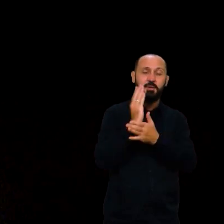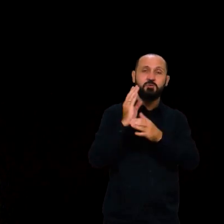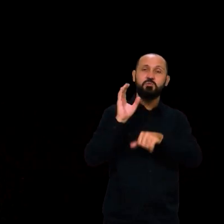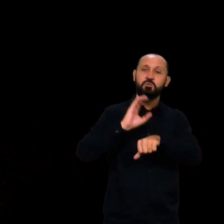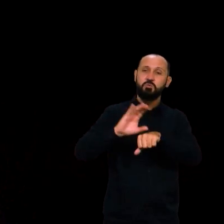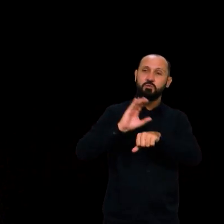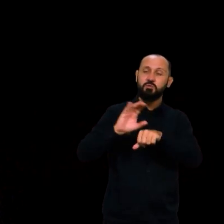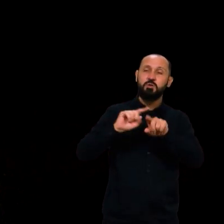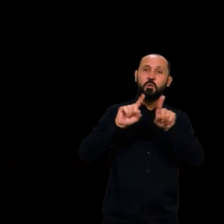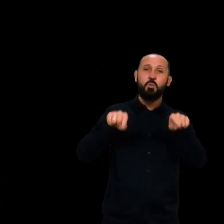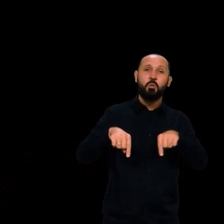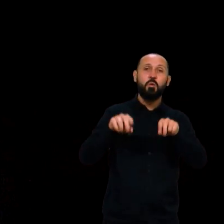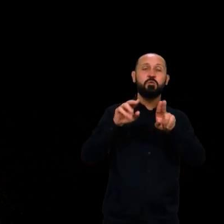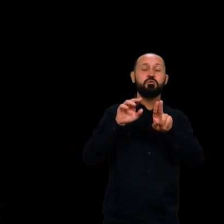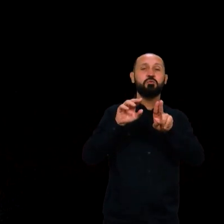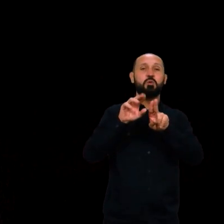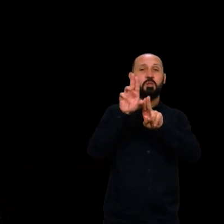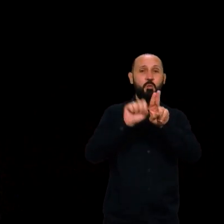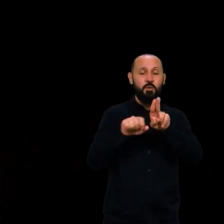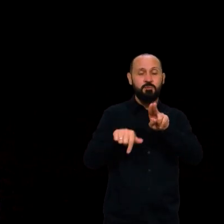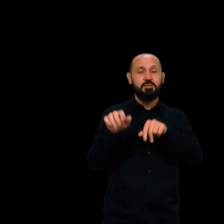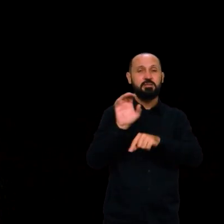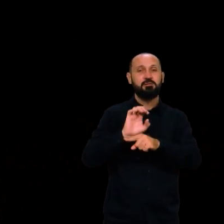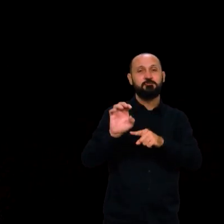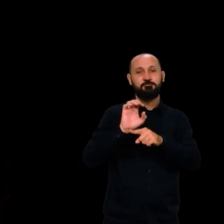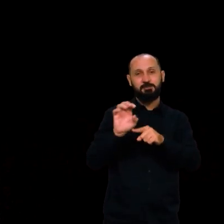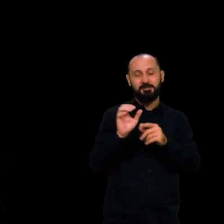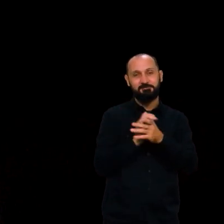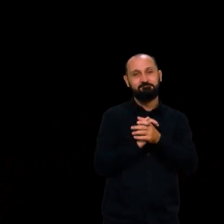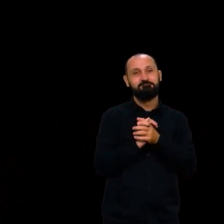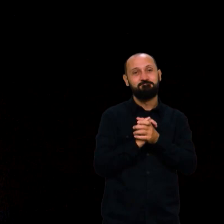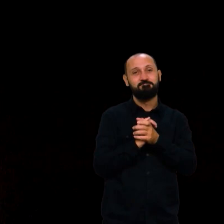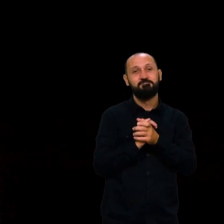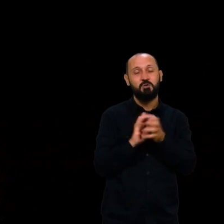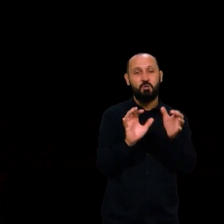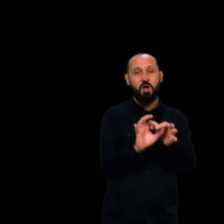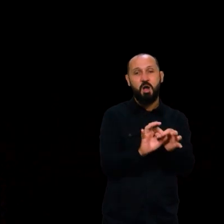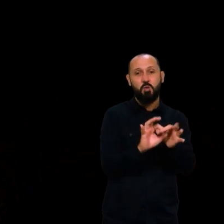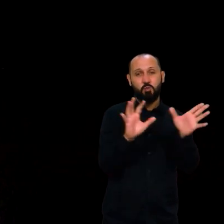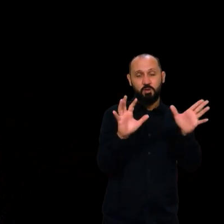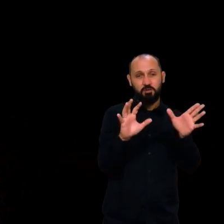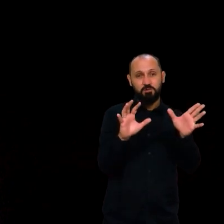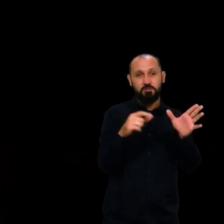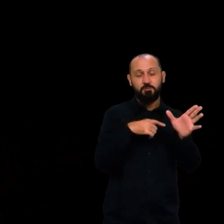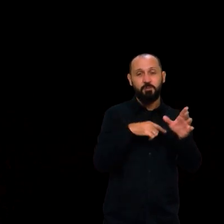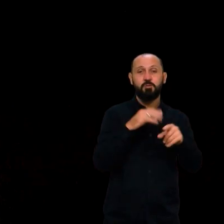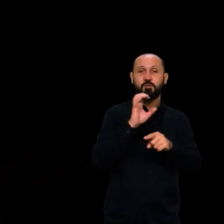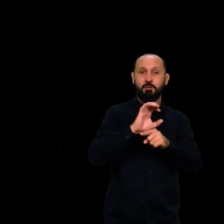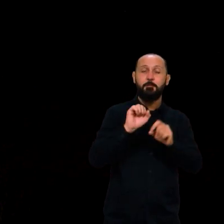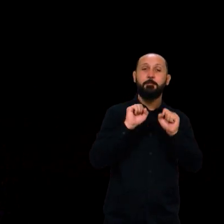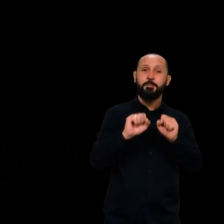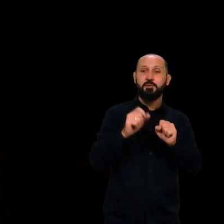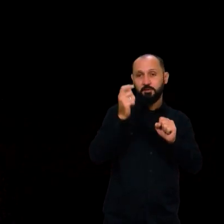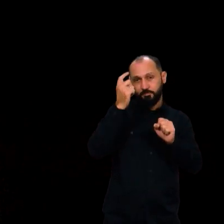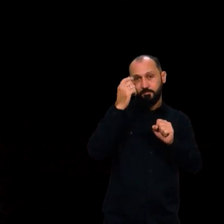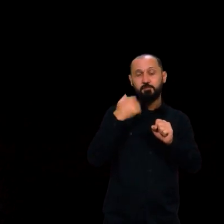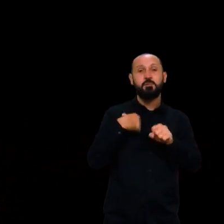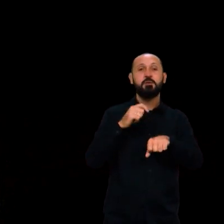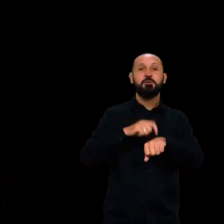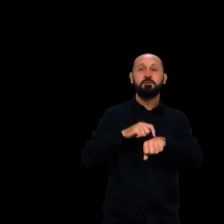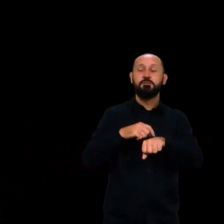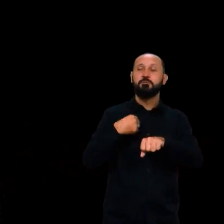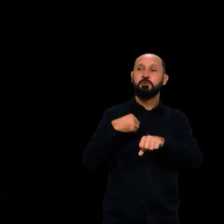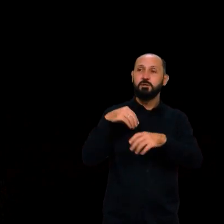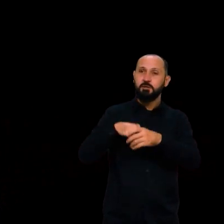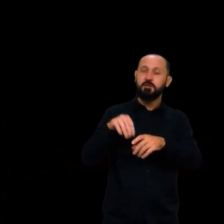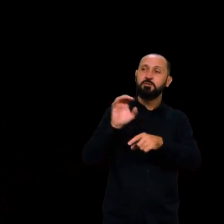passo no concurso da UEMS, dentro do Estado, e aí eu fui autorizado pelo próprio Estado a poder vencer esse meu